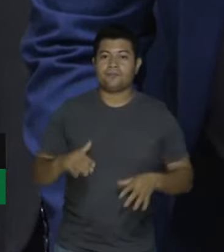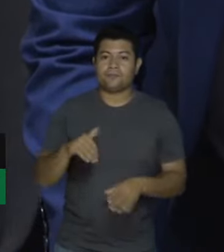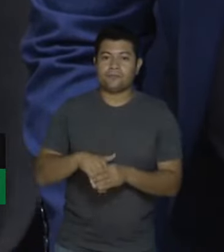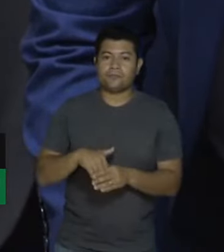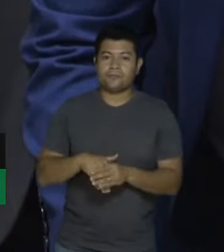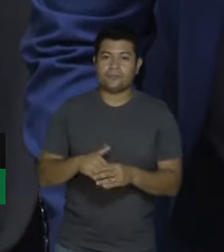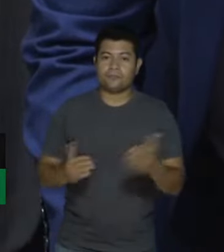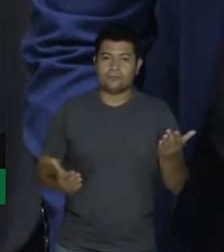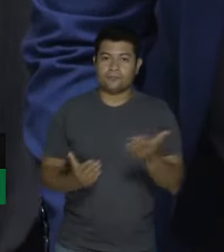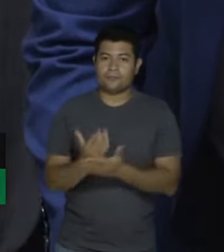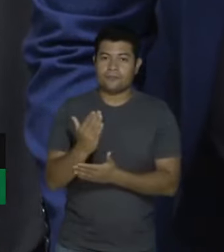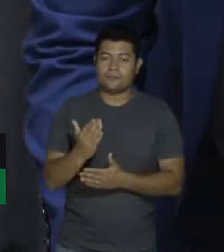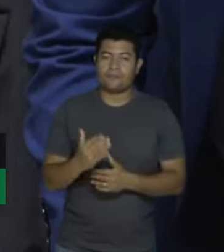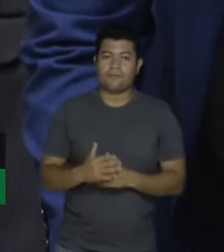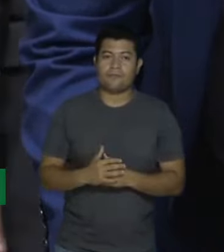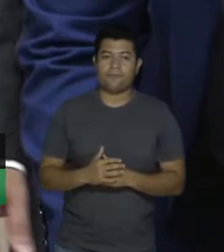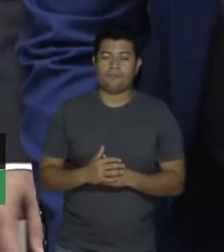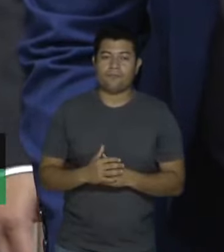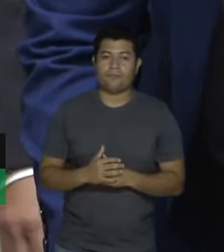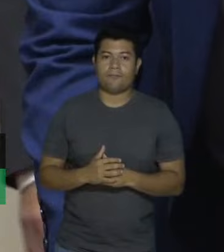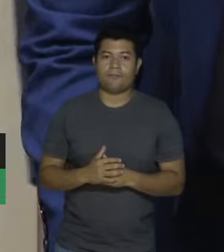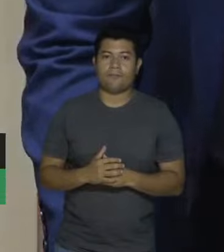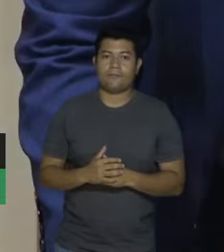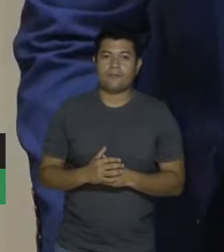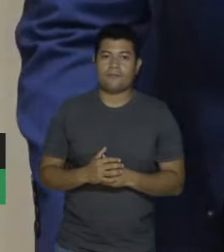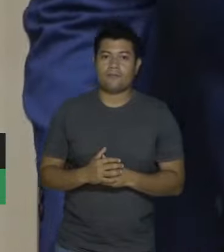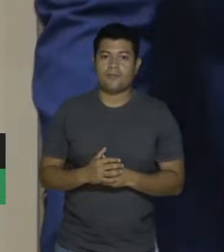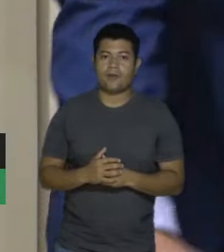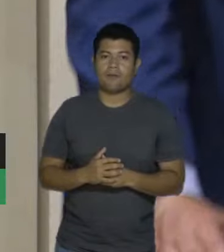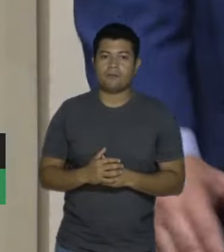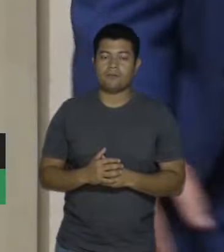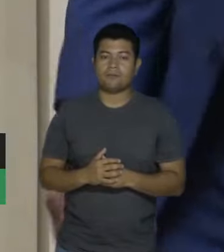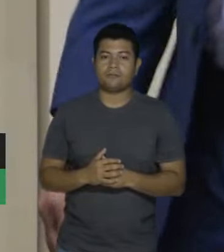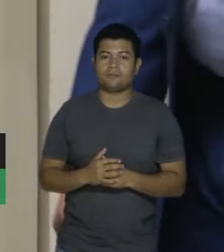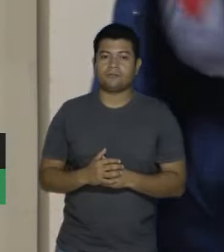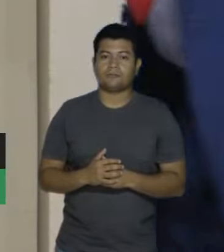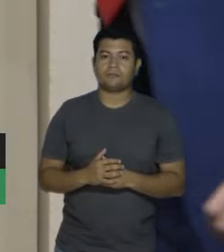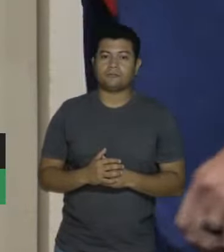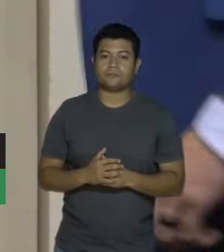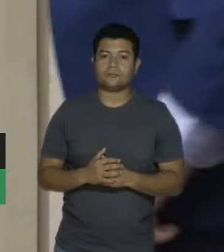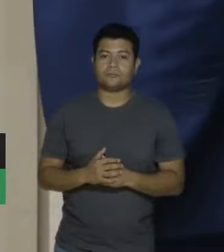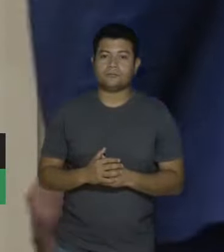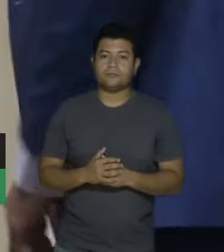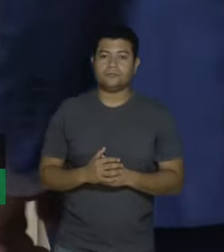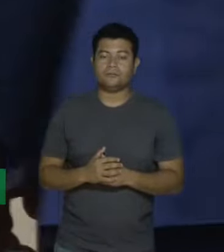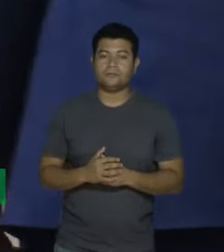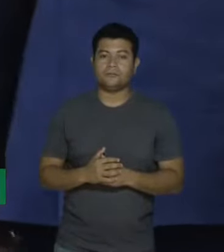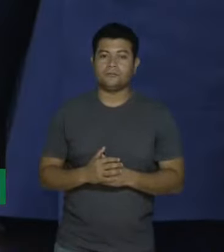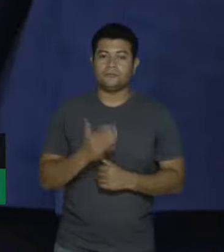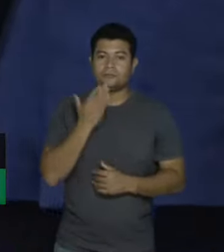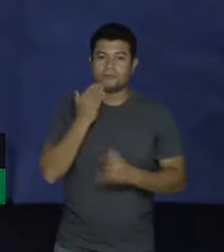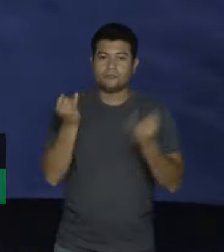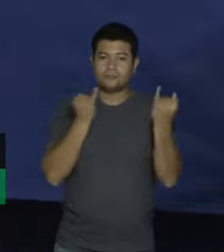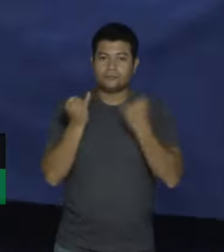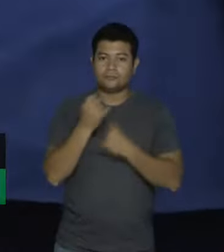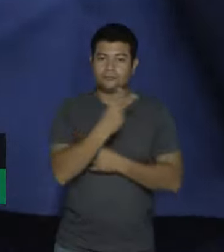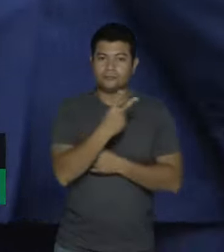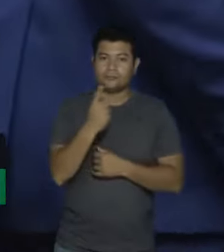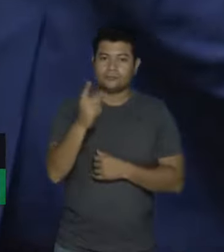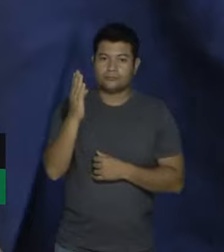deputados que aprovam permanecem aprovado por unanimidade pedido informação